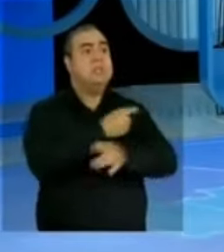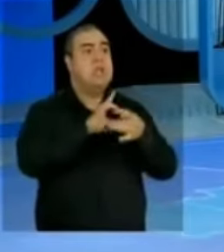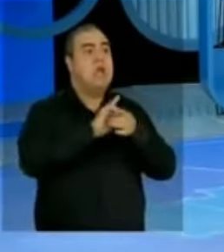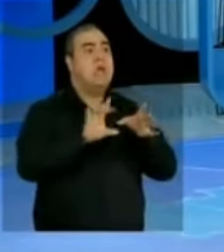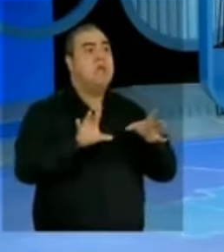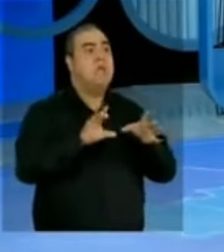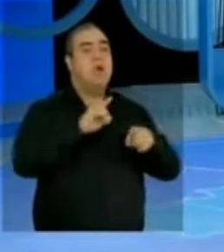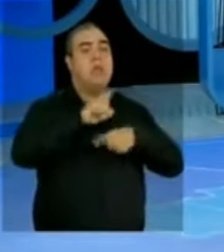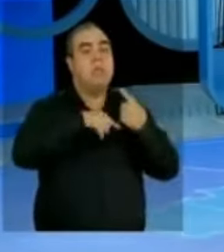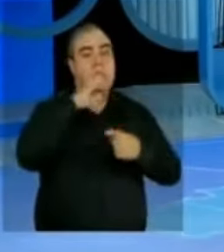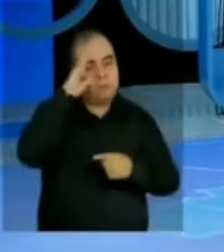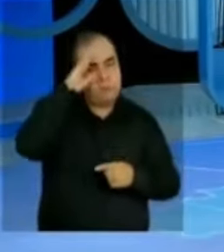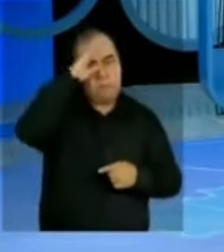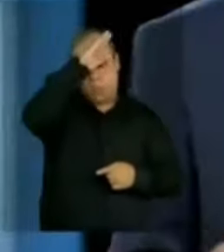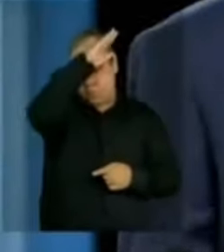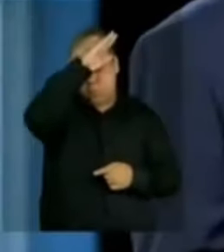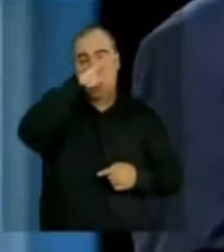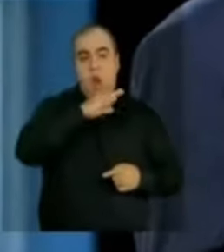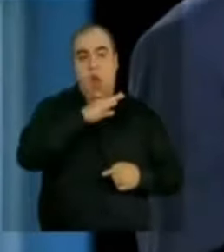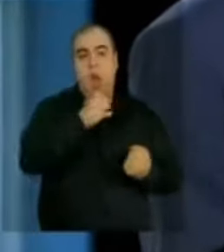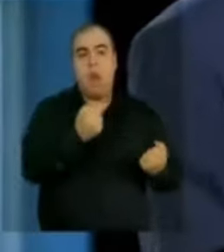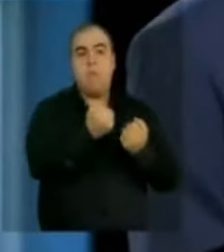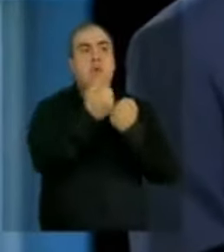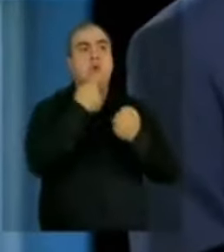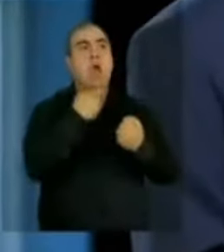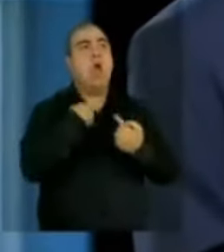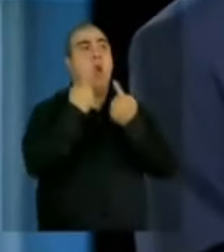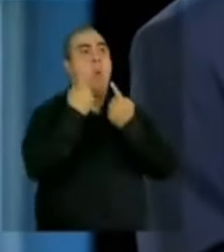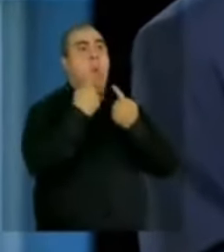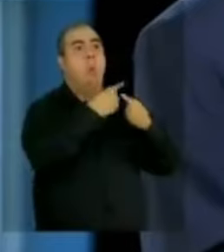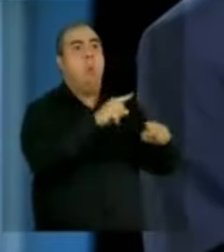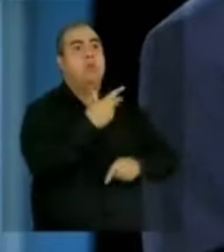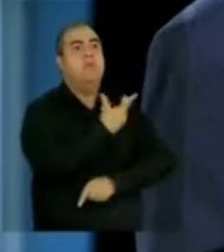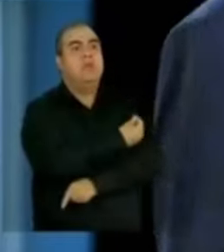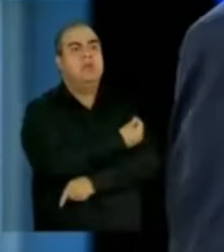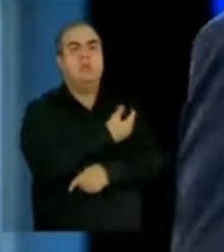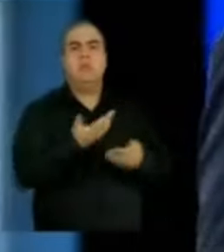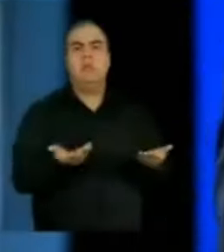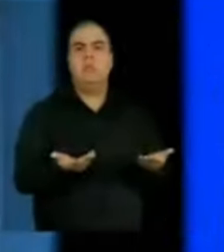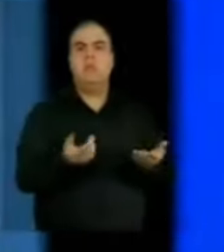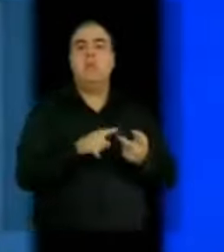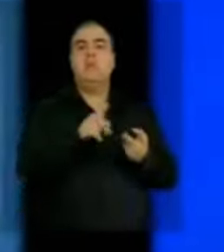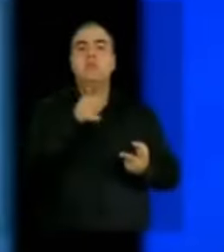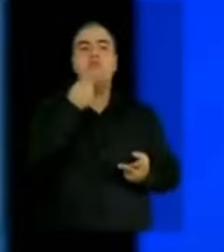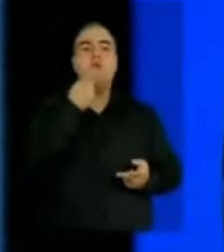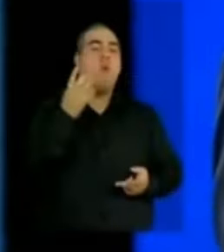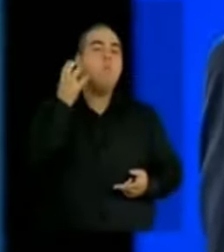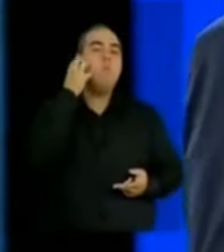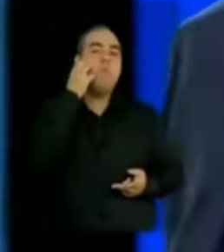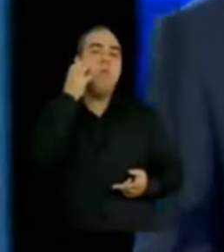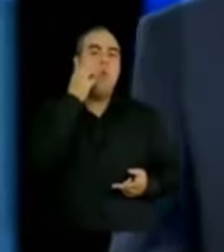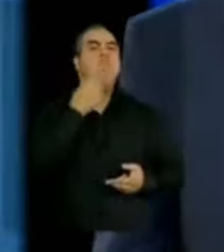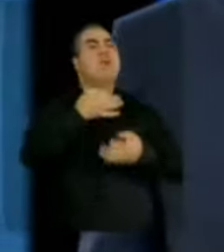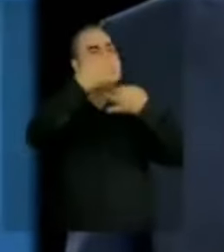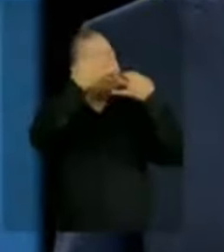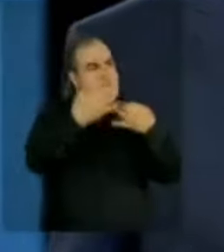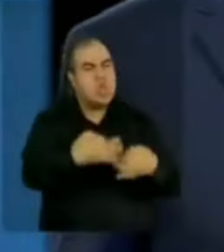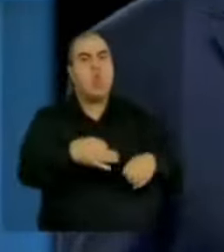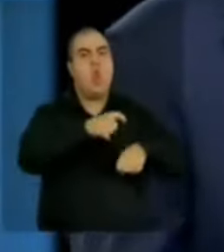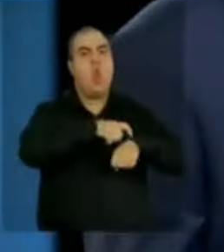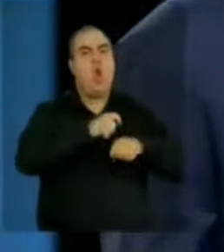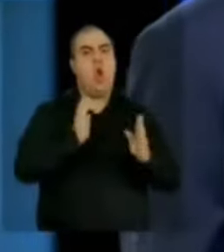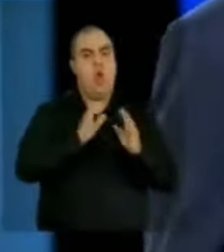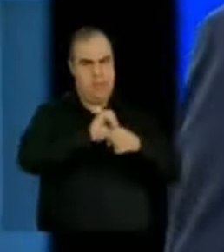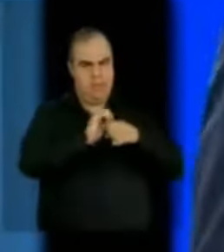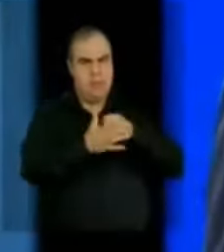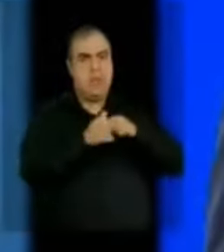Recebeu o apoio do bolsonaro passou a dizer que é contra vacina você dizer que o Bruno Covas tinha acertado na pandemia recebeu o apoio